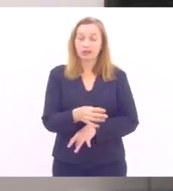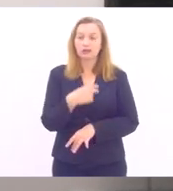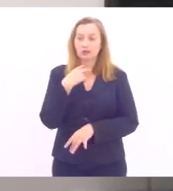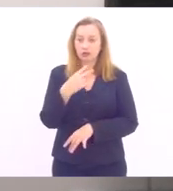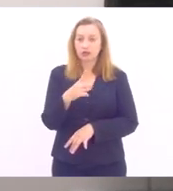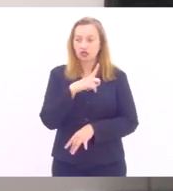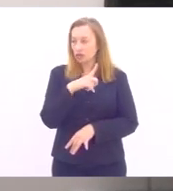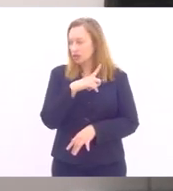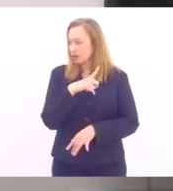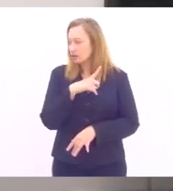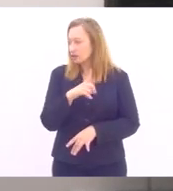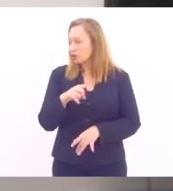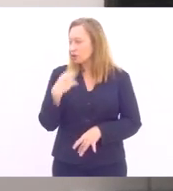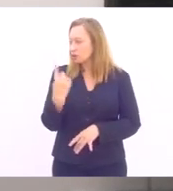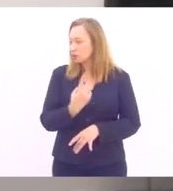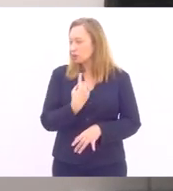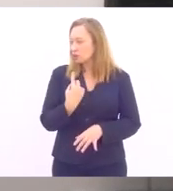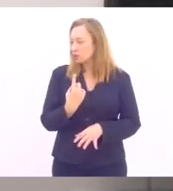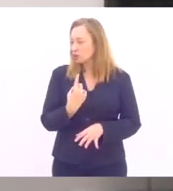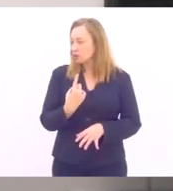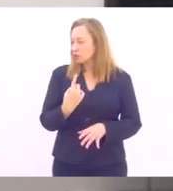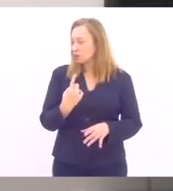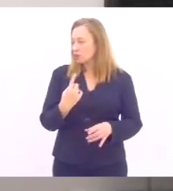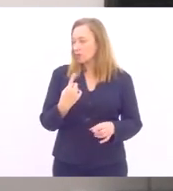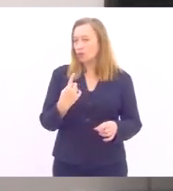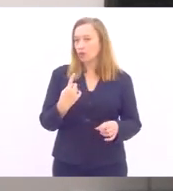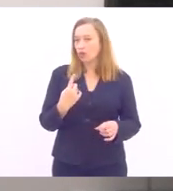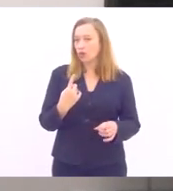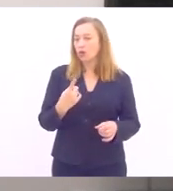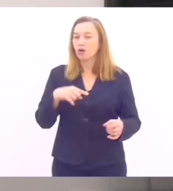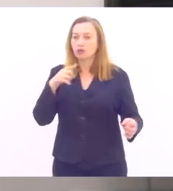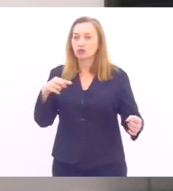Nosso objetivo é preparar uma sugestão para a